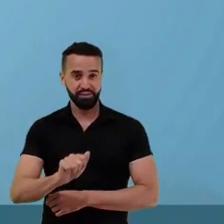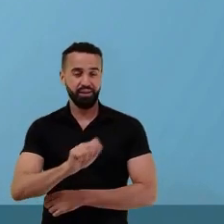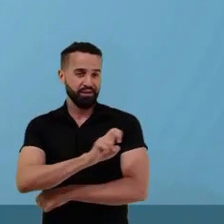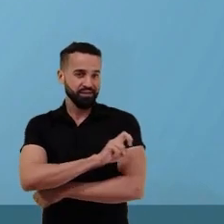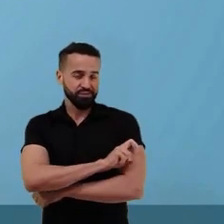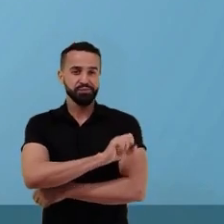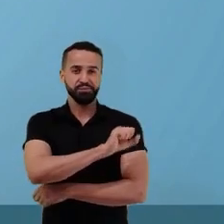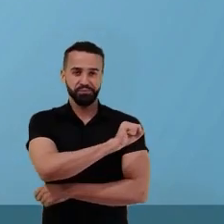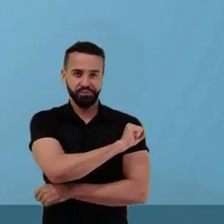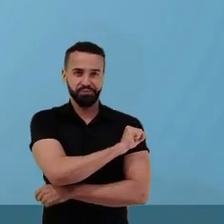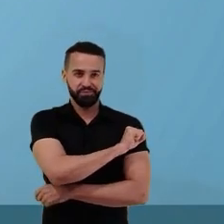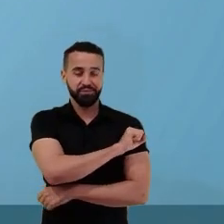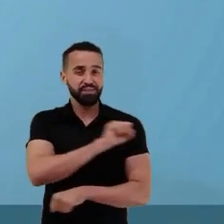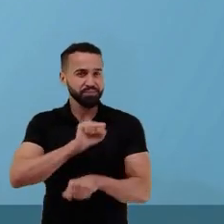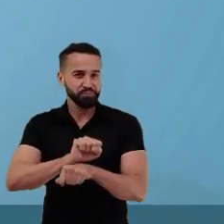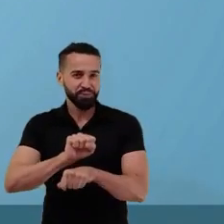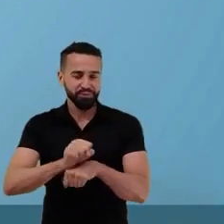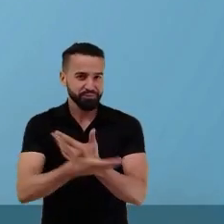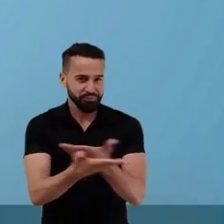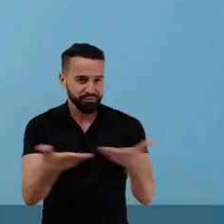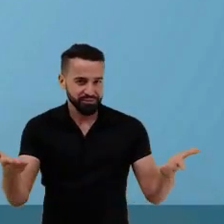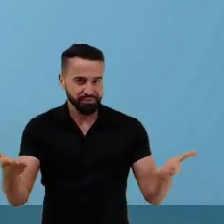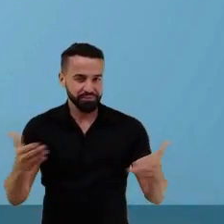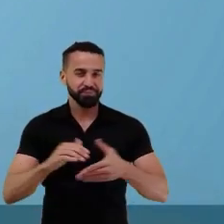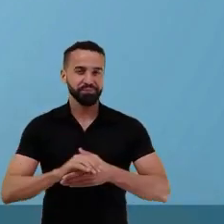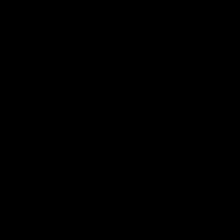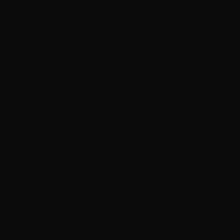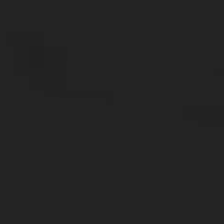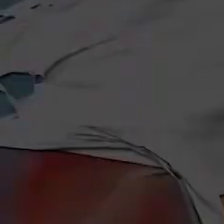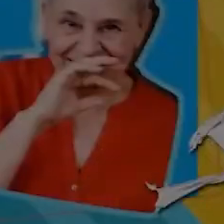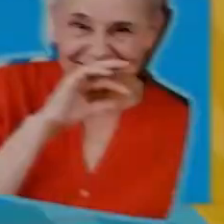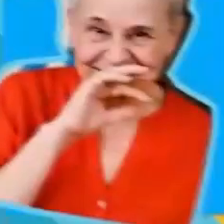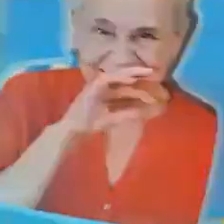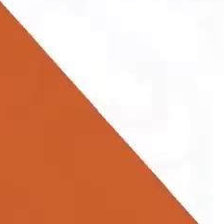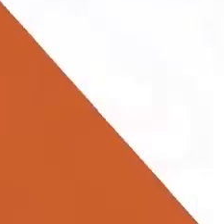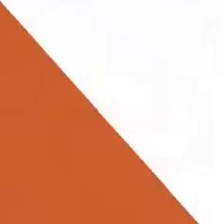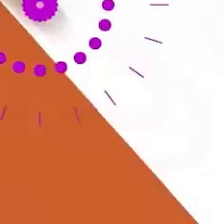quinta a oitava séries. Eu aguardo vocês!